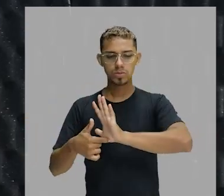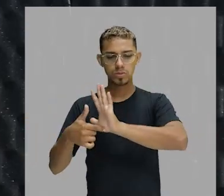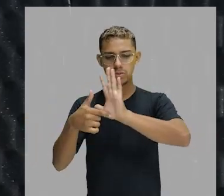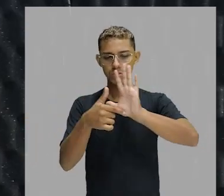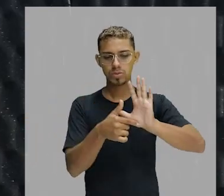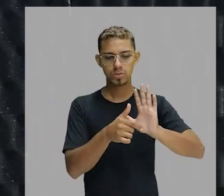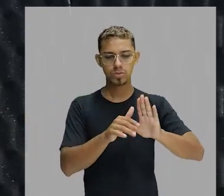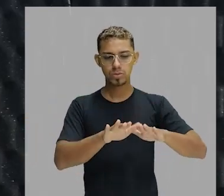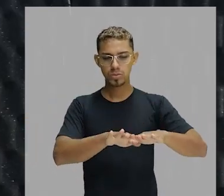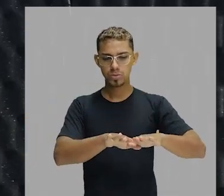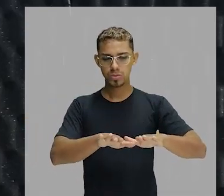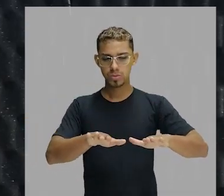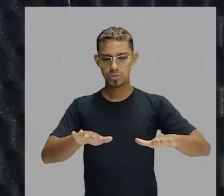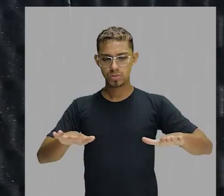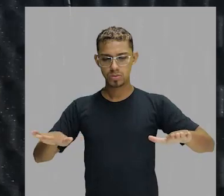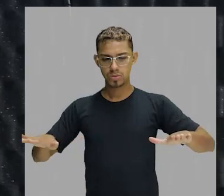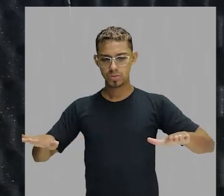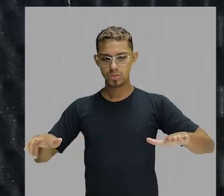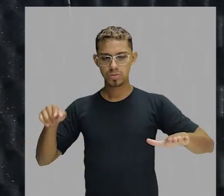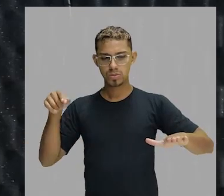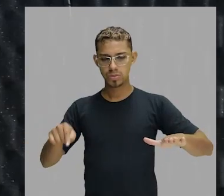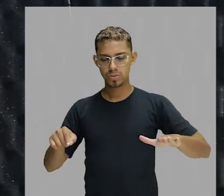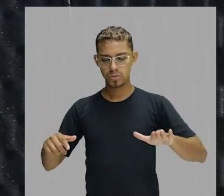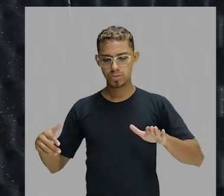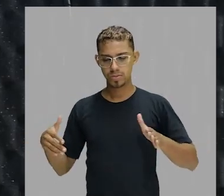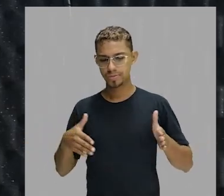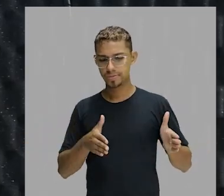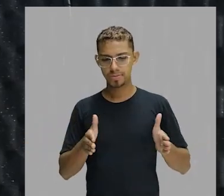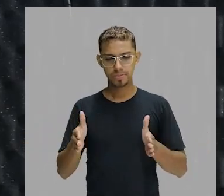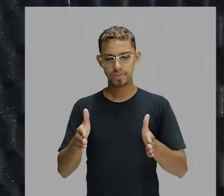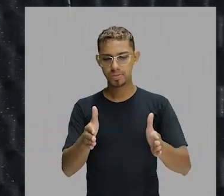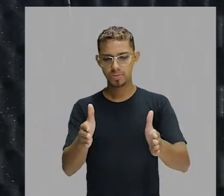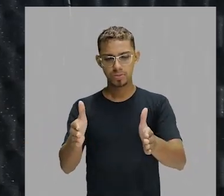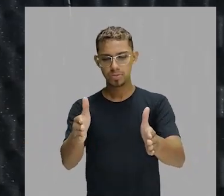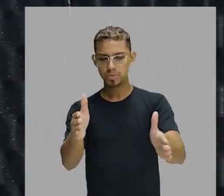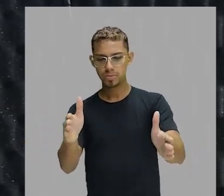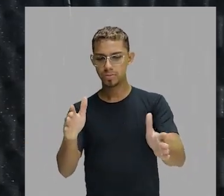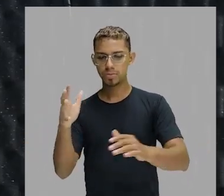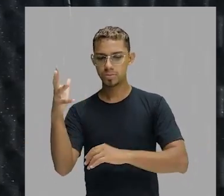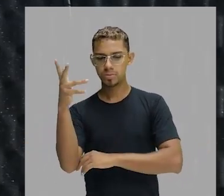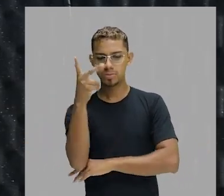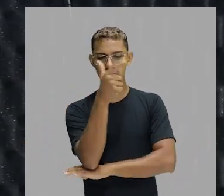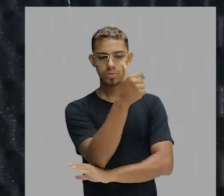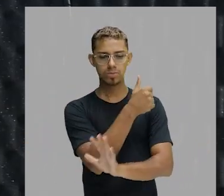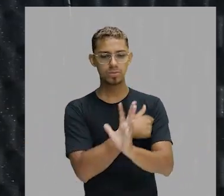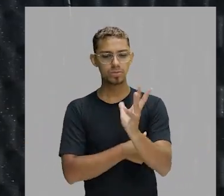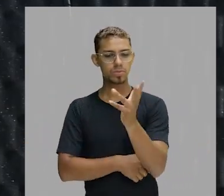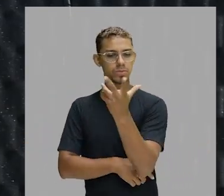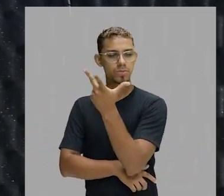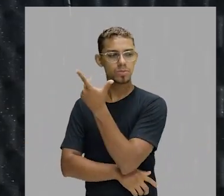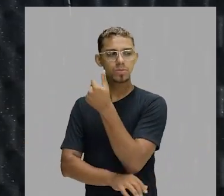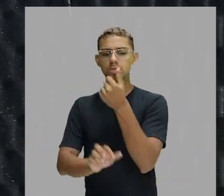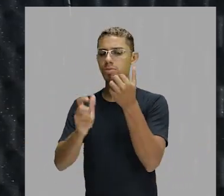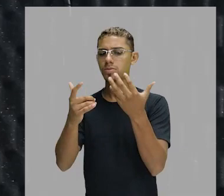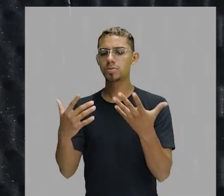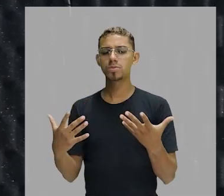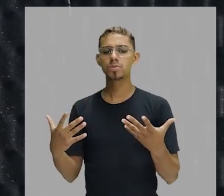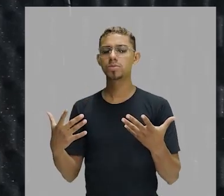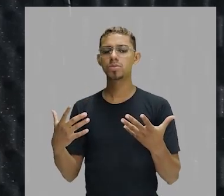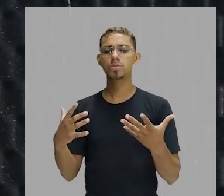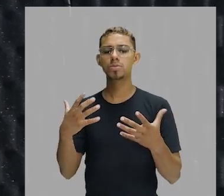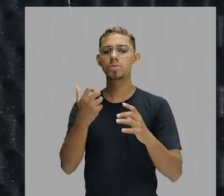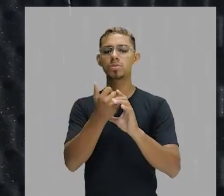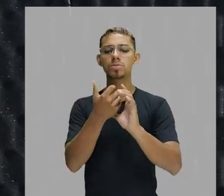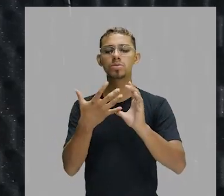de encosta, né, as áreas de nascente, a mata ciliar, né, a vegetação de restinga. O que ele está dando aí principalmente